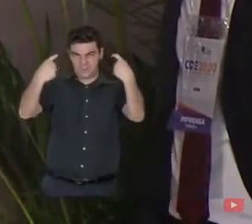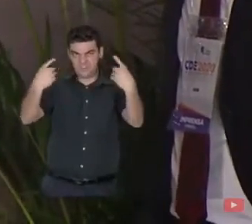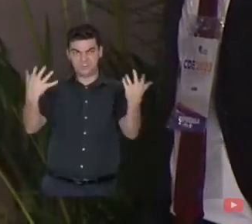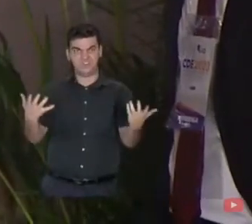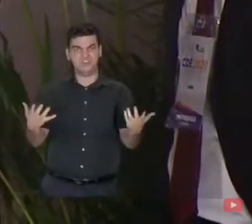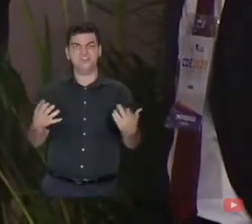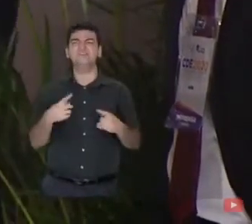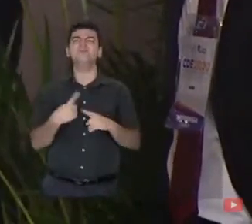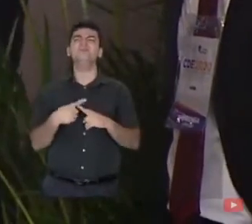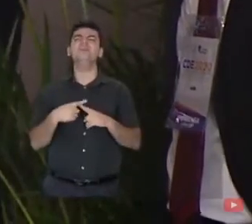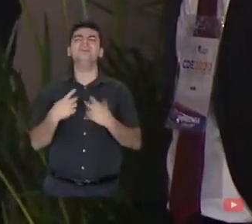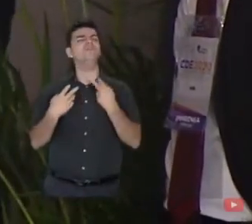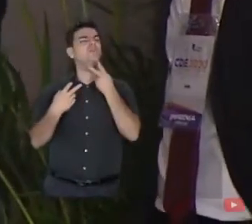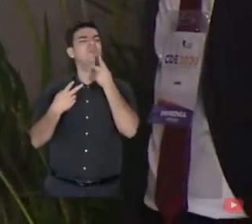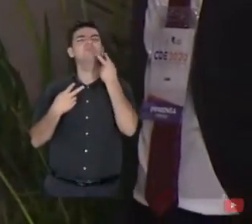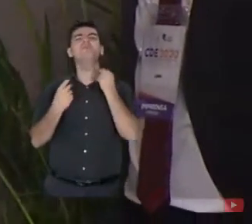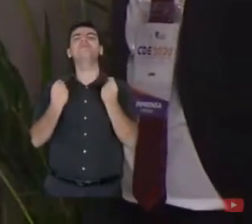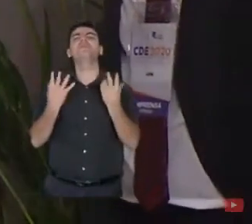porque